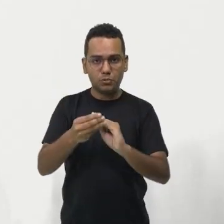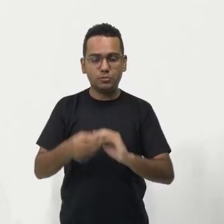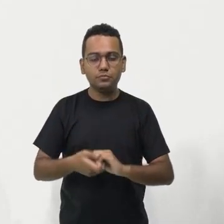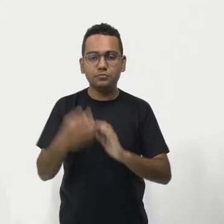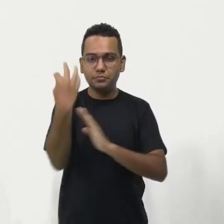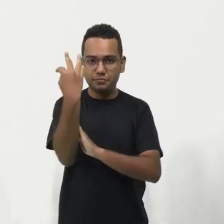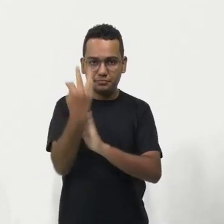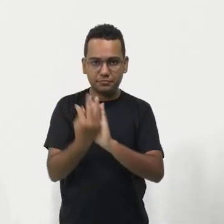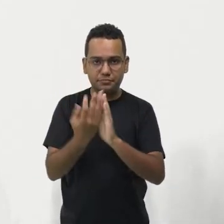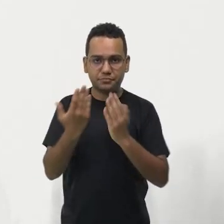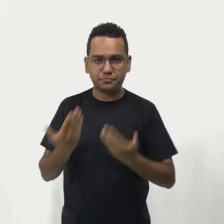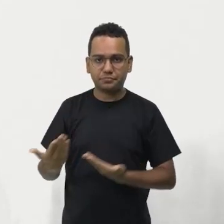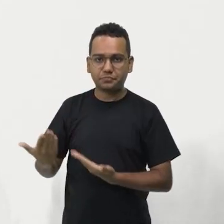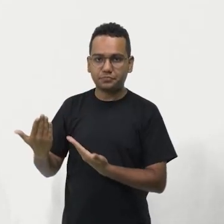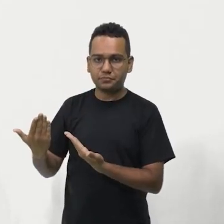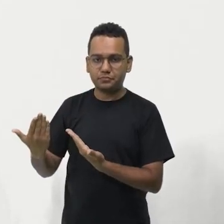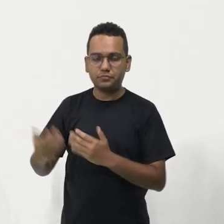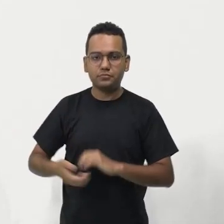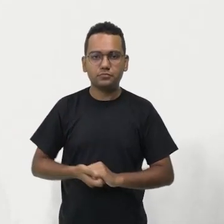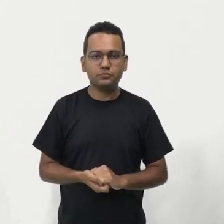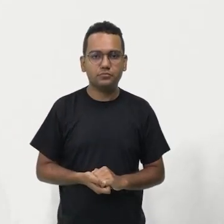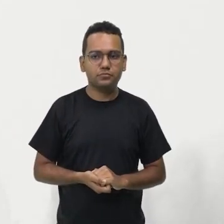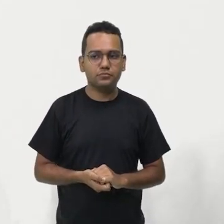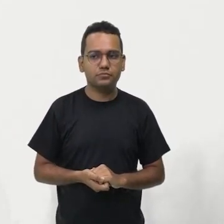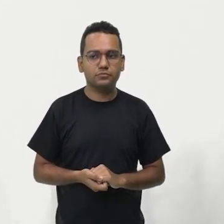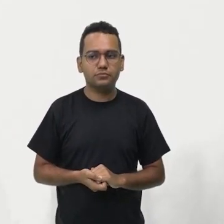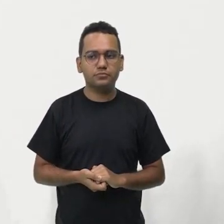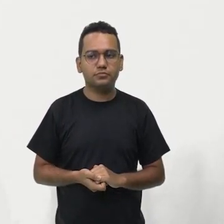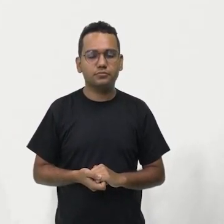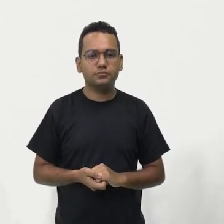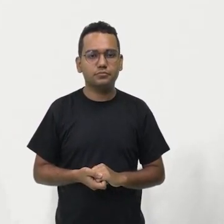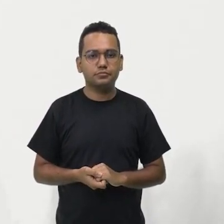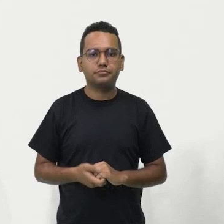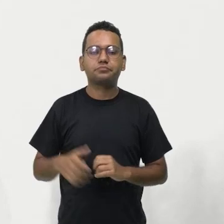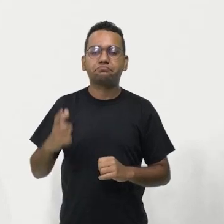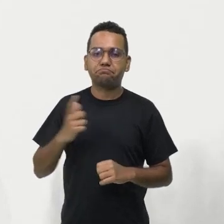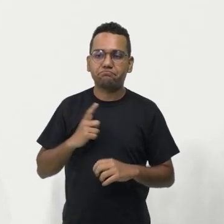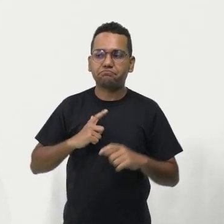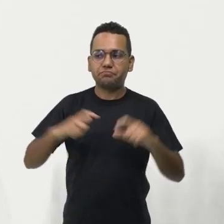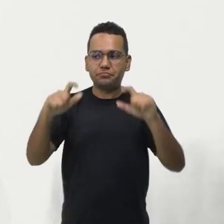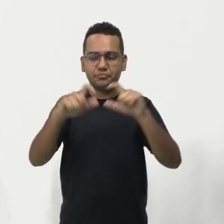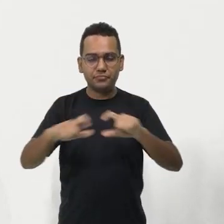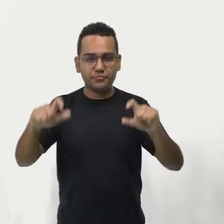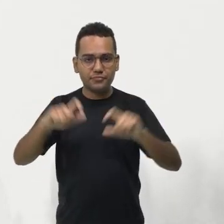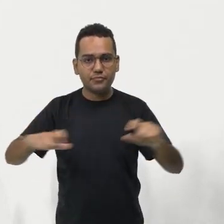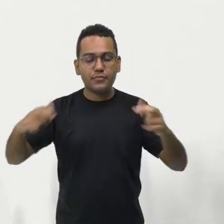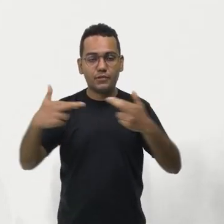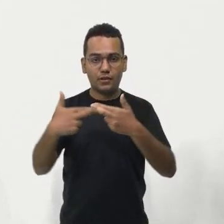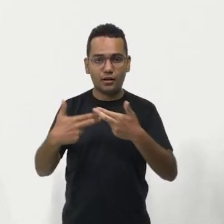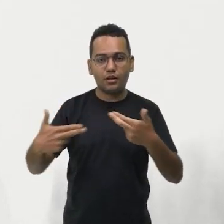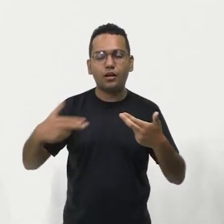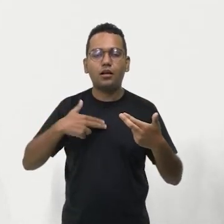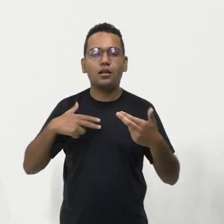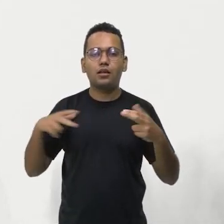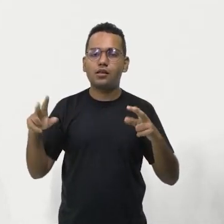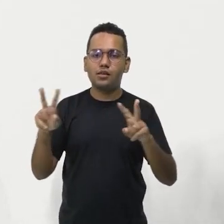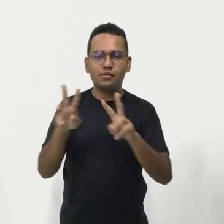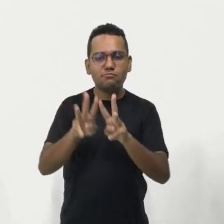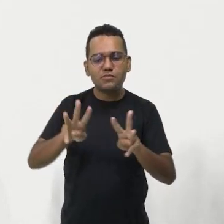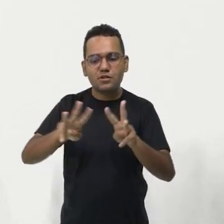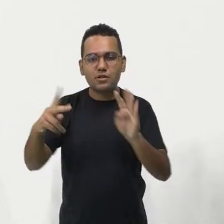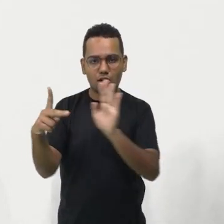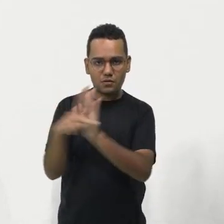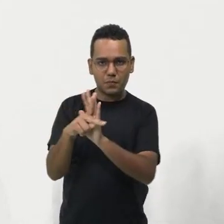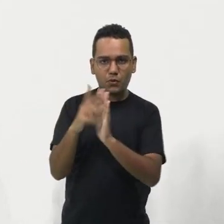E observem que no nosso resumo, ele já vem nos primeiros parágrafos identificando qual texto foi resumido.